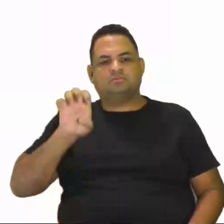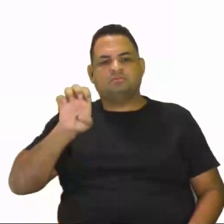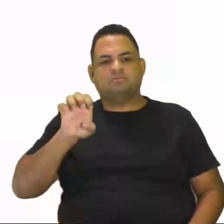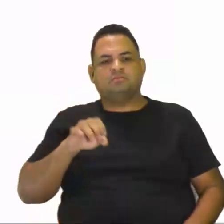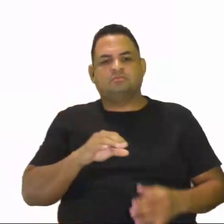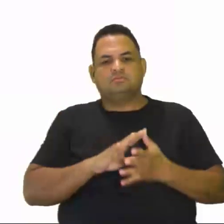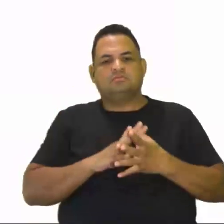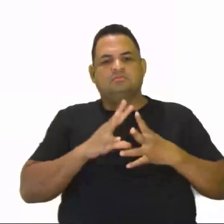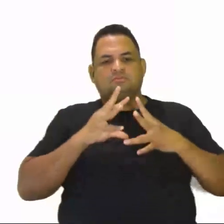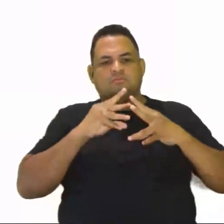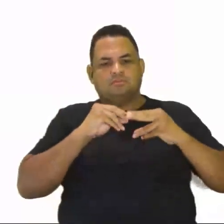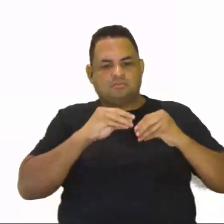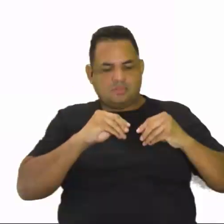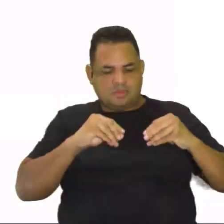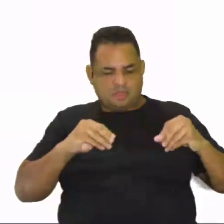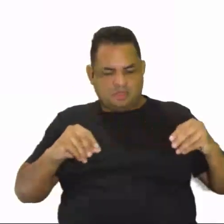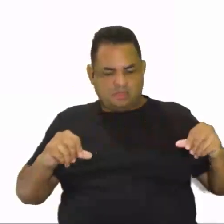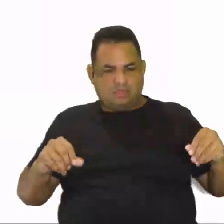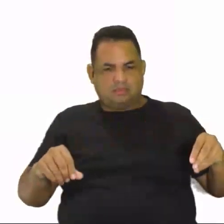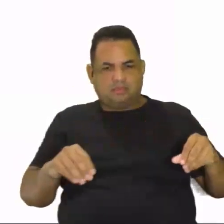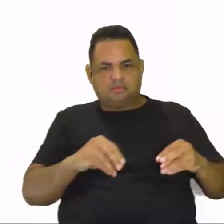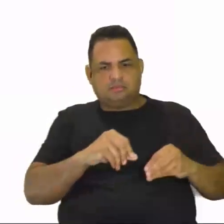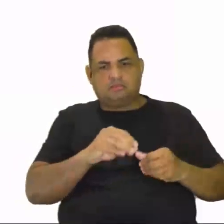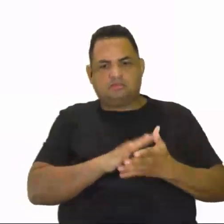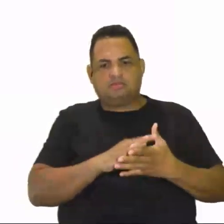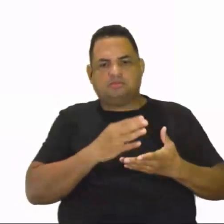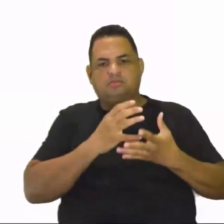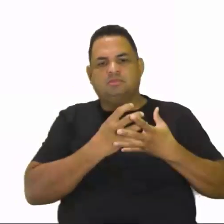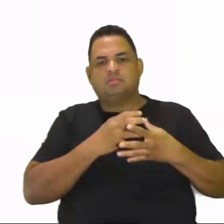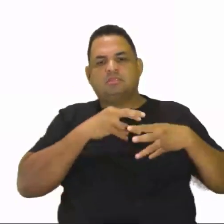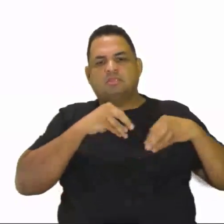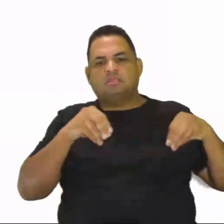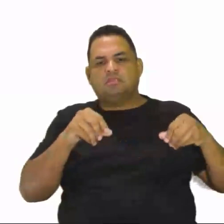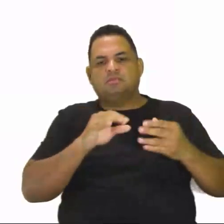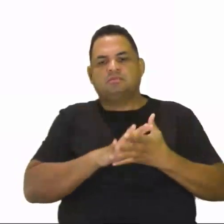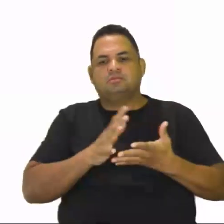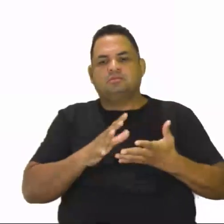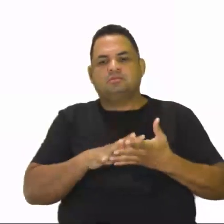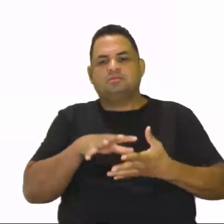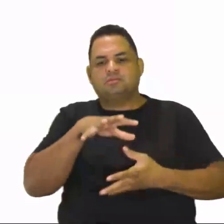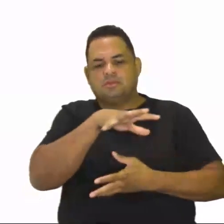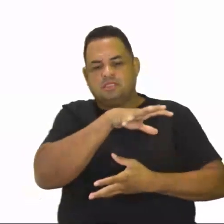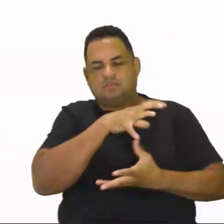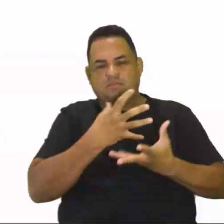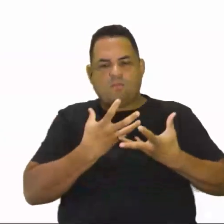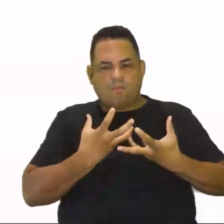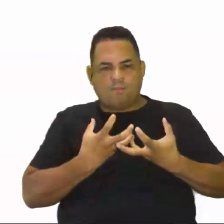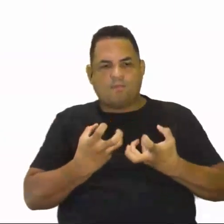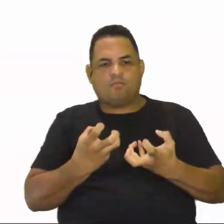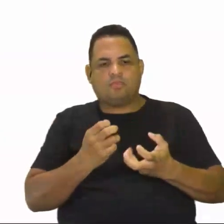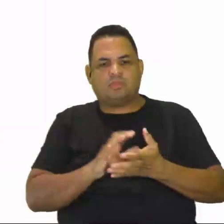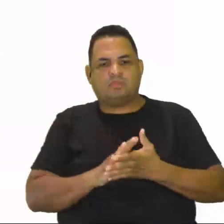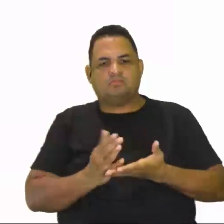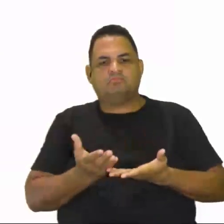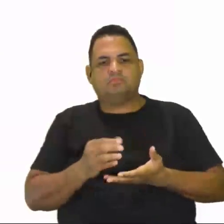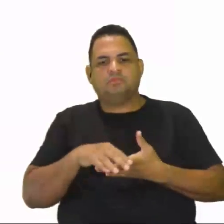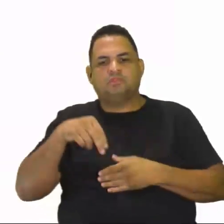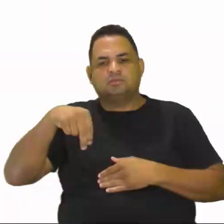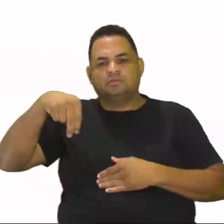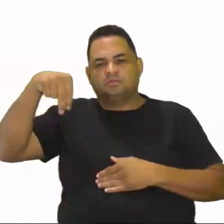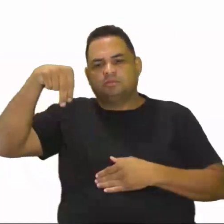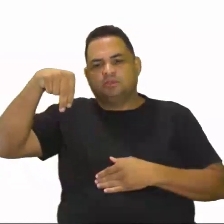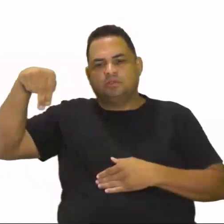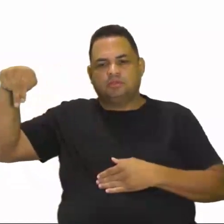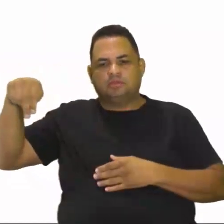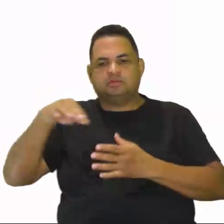Letra E. Degradação da terra nas regiões semiáridas localizadas, em sua maioria, no Nordeste do